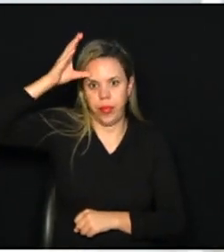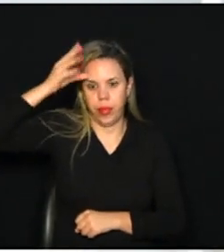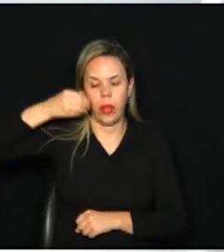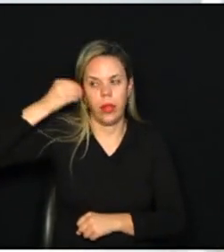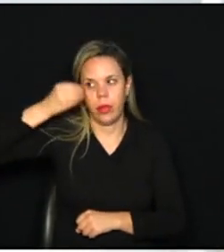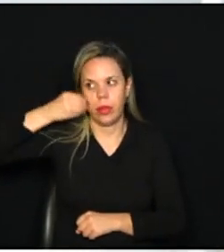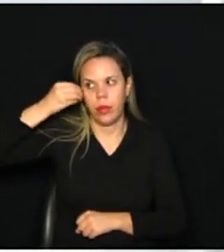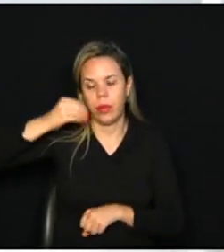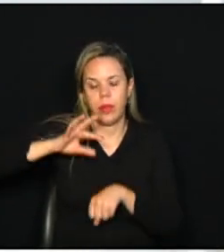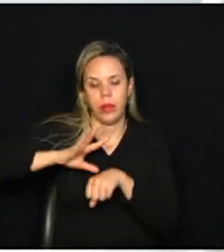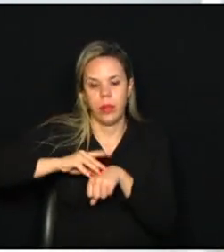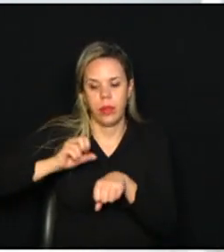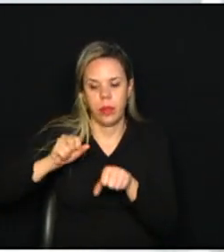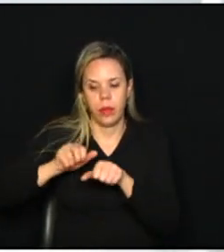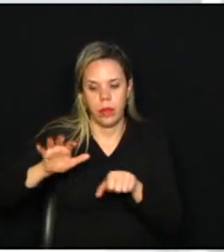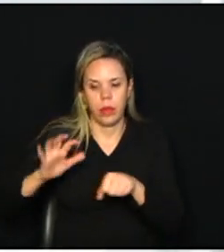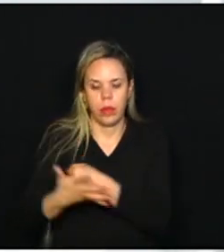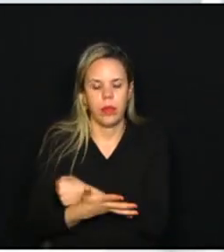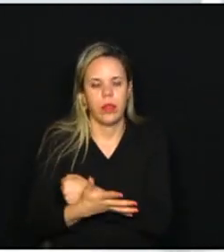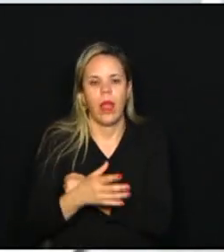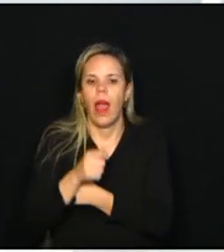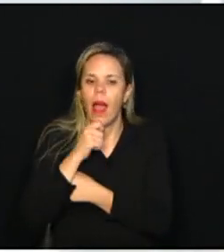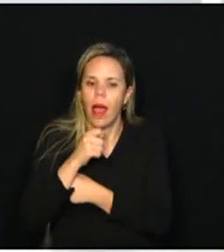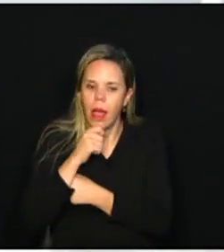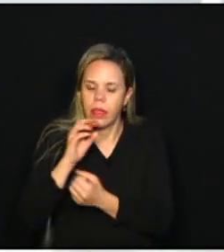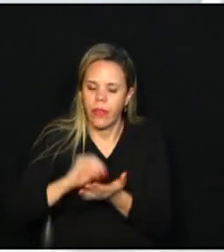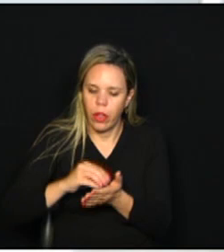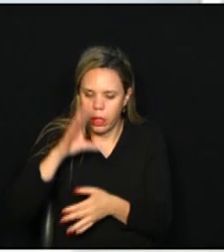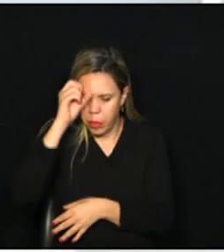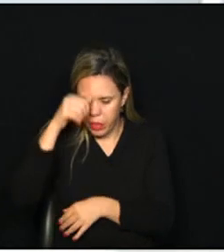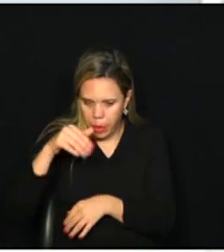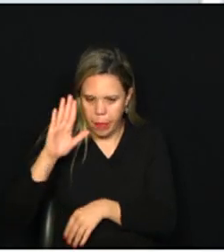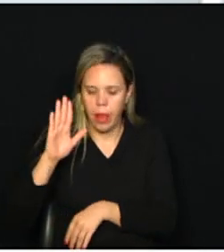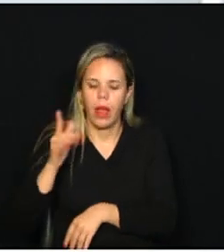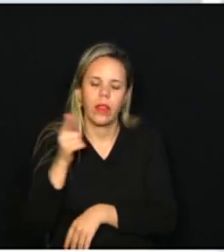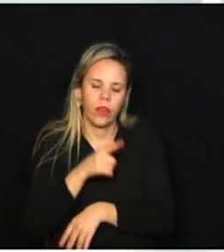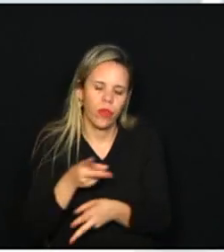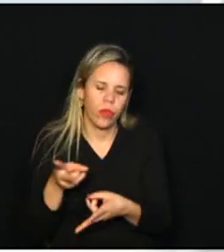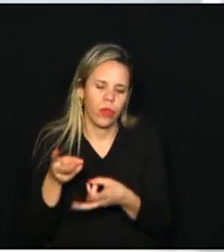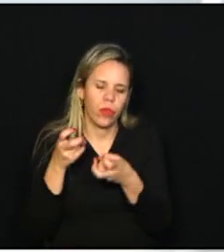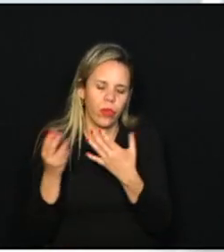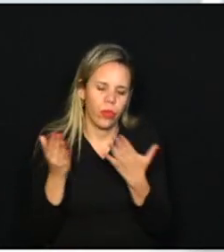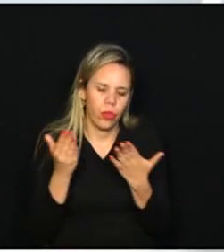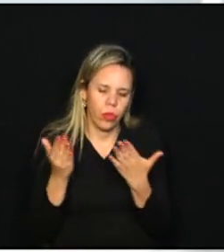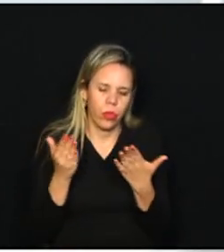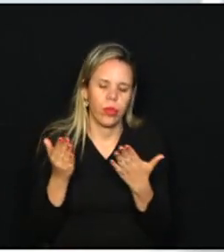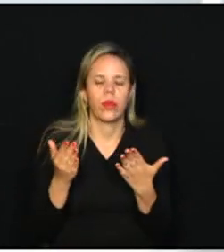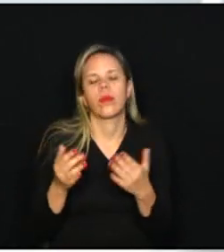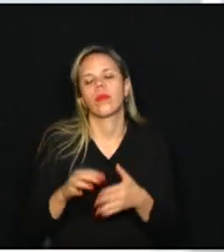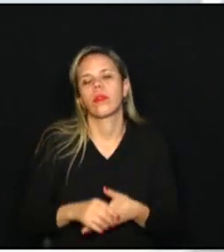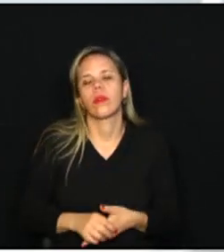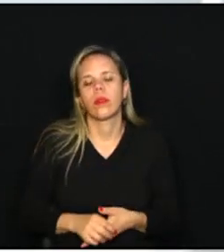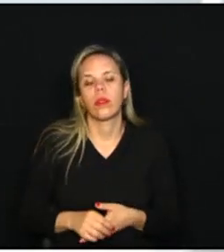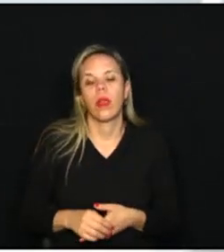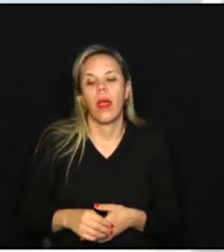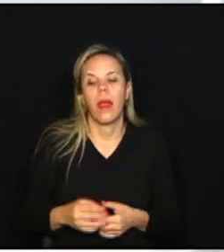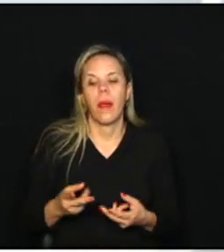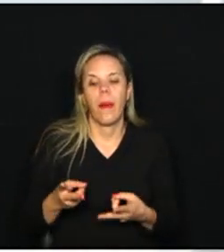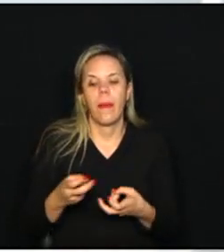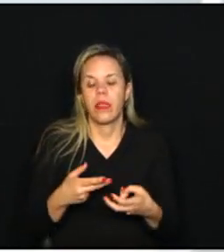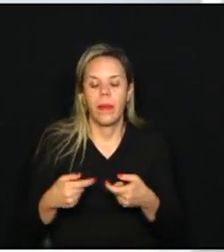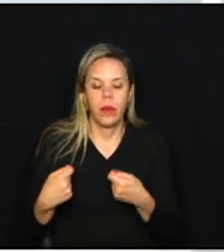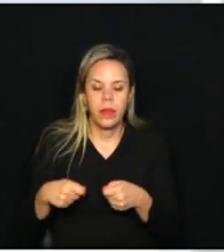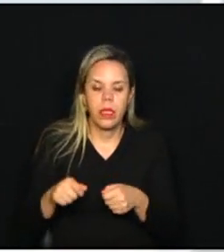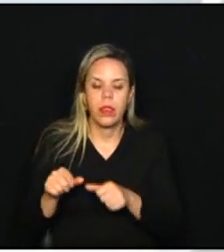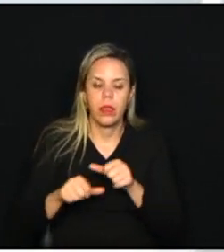já consegue, ainda tem muito a aprender, né? Mas já consegue ver algumas coisas e antever outras.